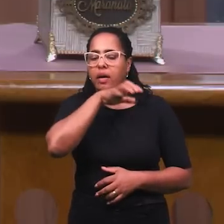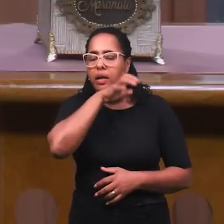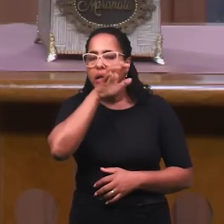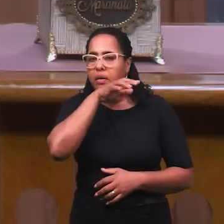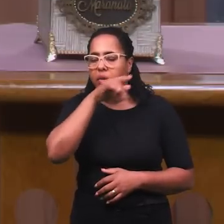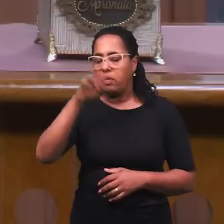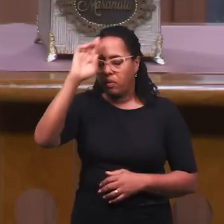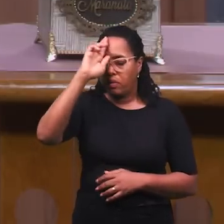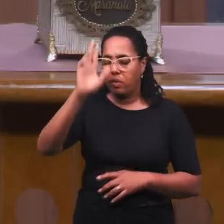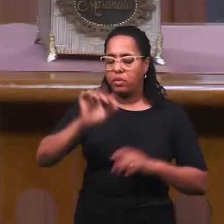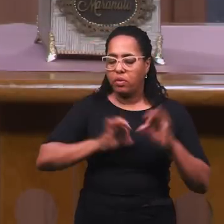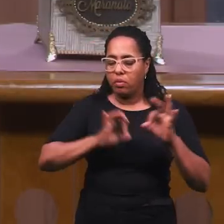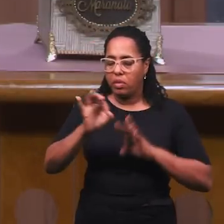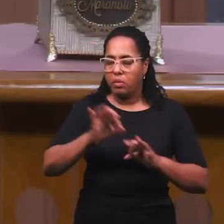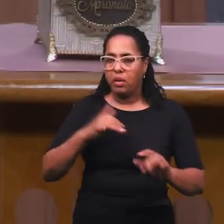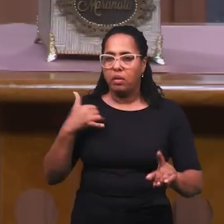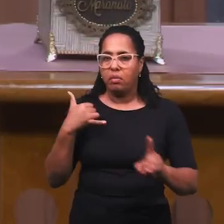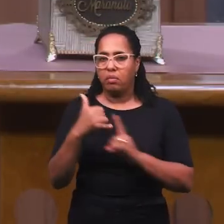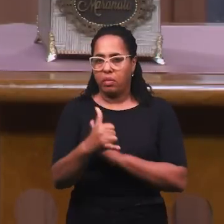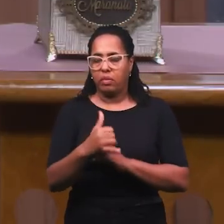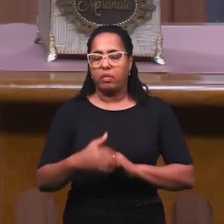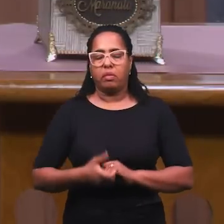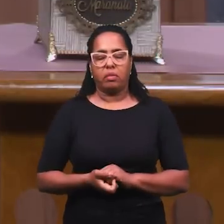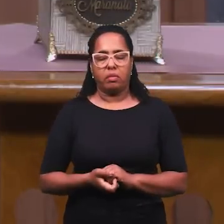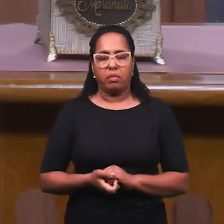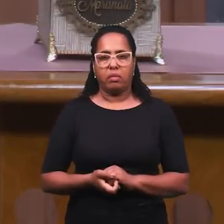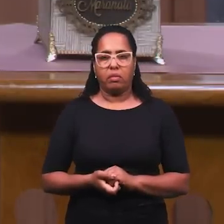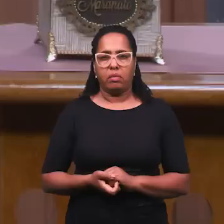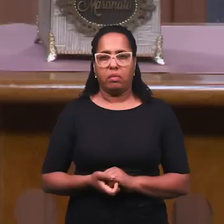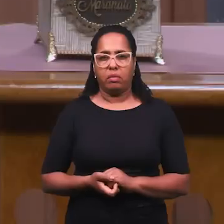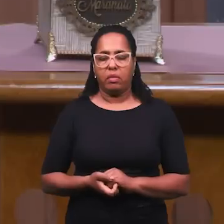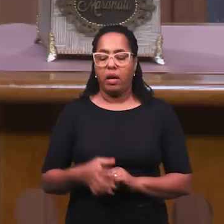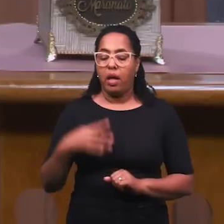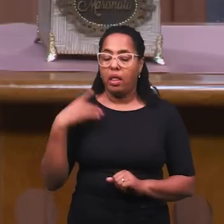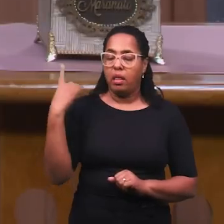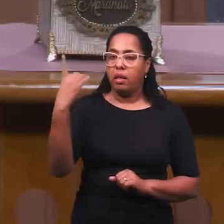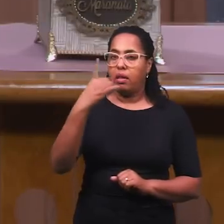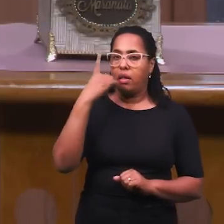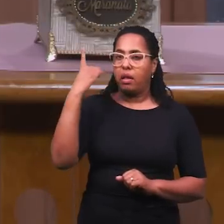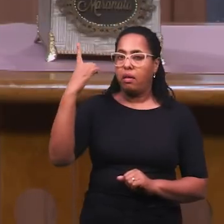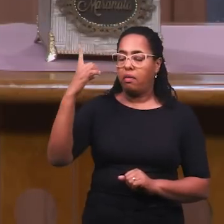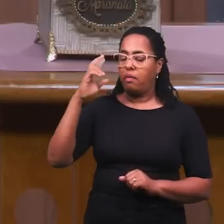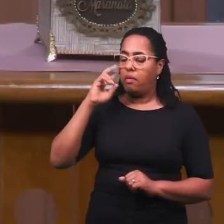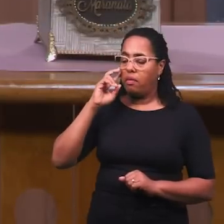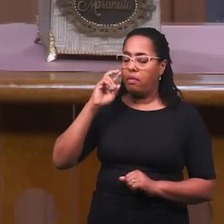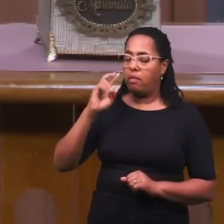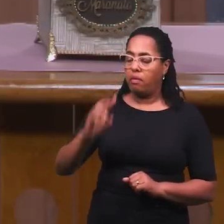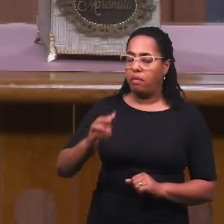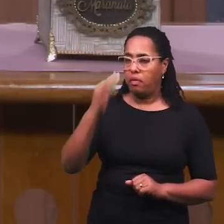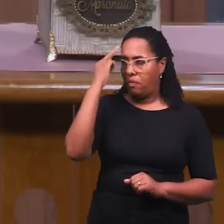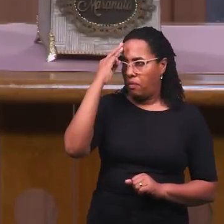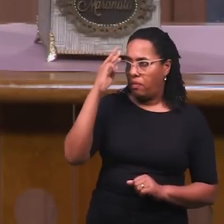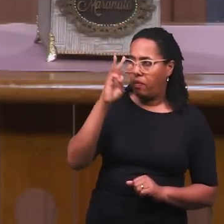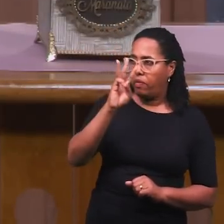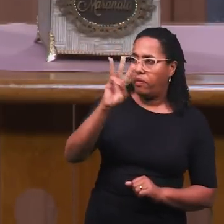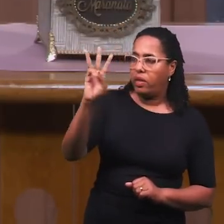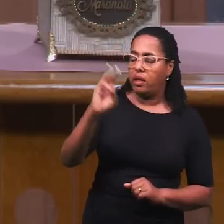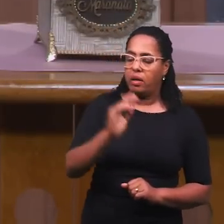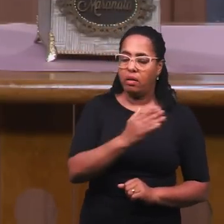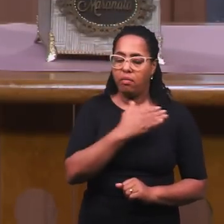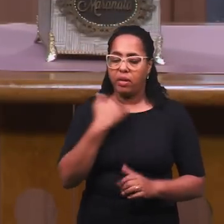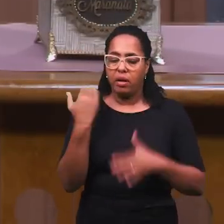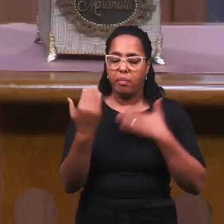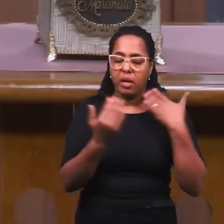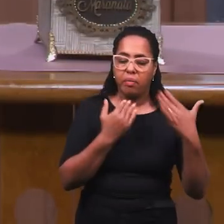estava preparado pelo Senhor, profeticamente o Senhor Jesus. Davi, ele viu aqueles 3 dias de